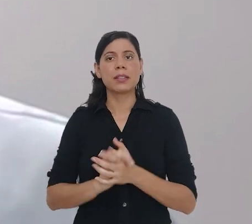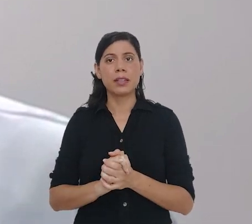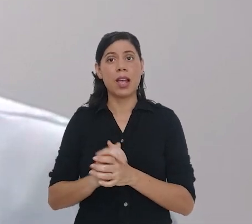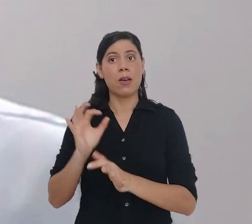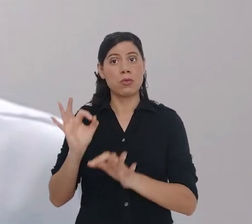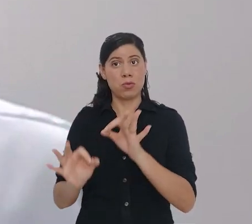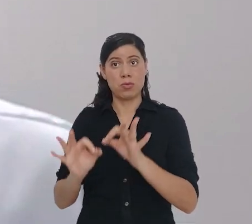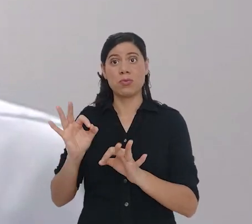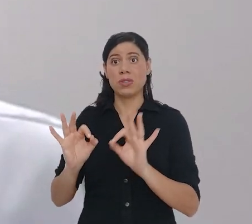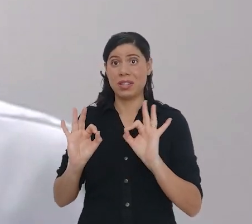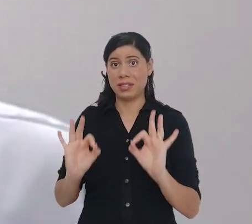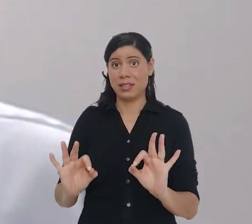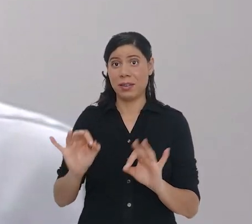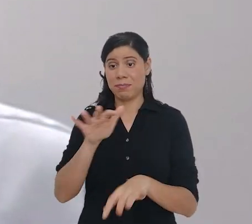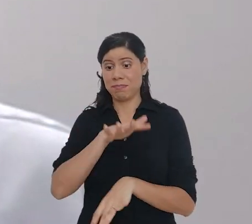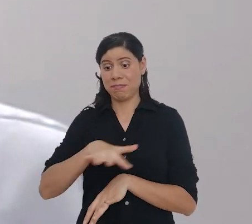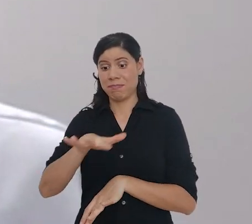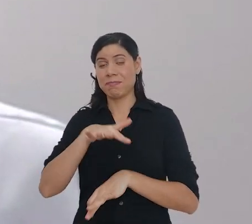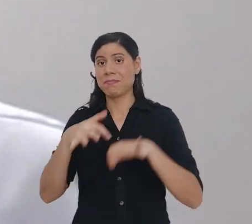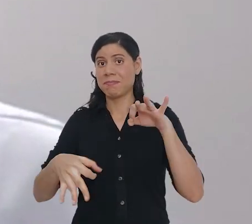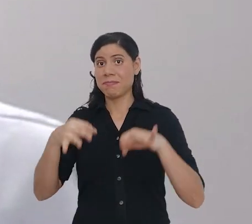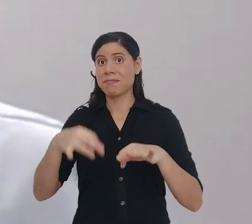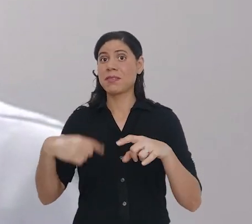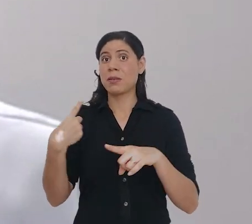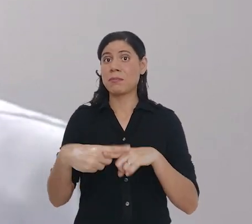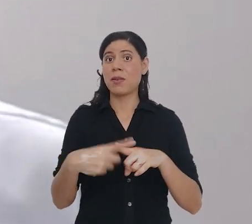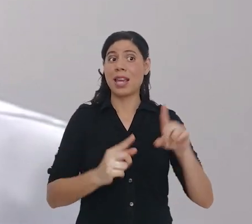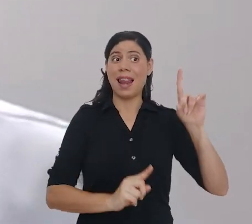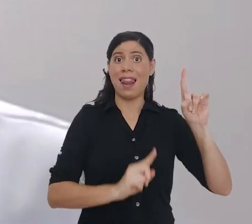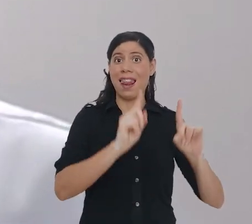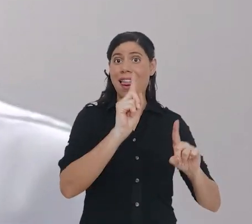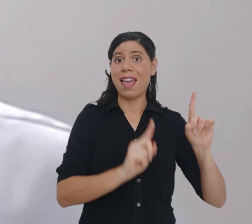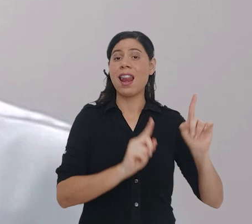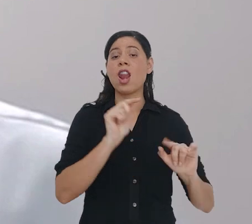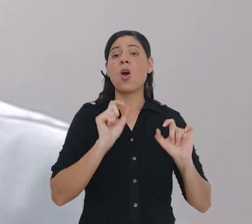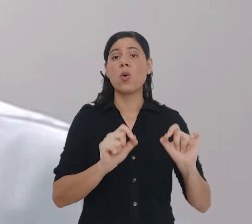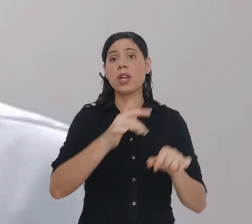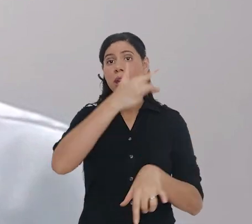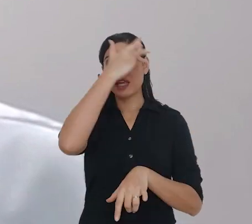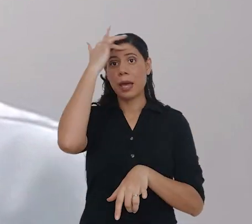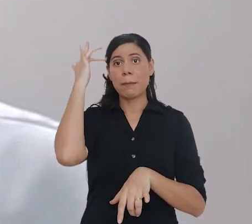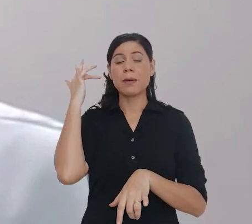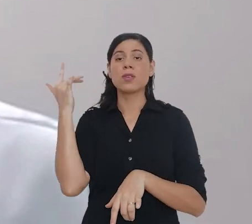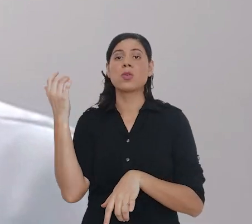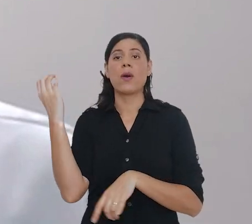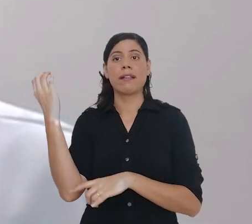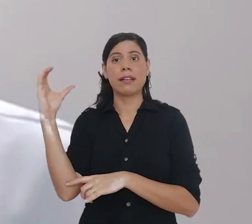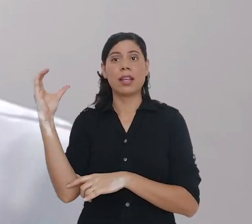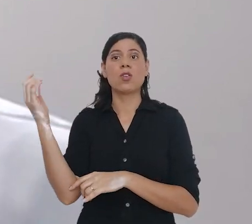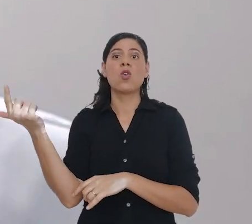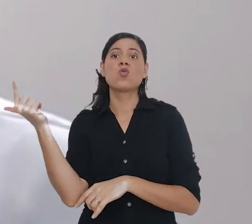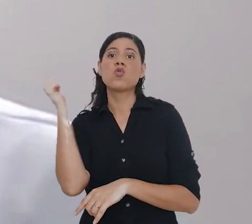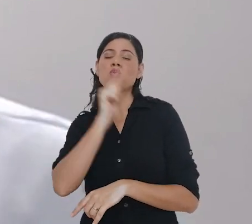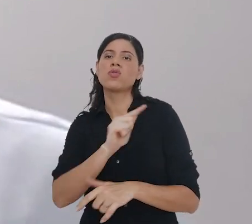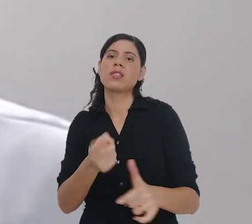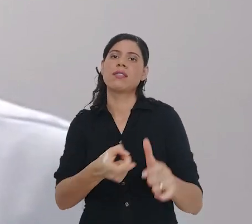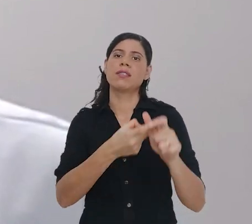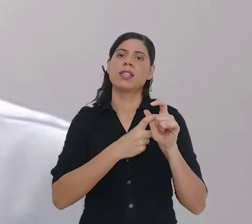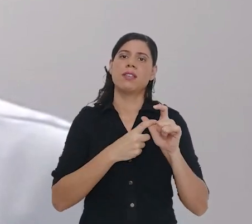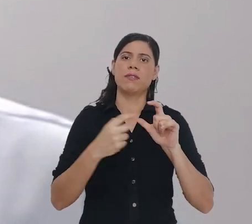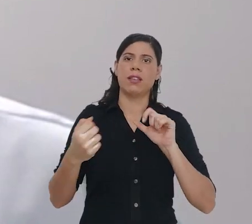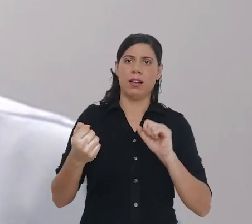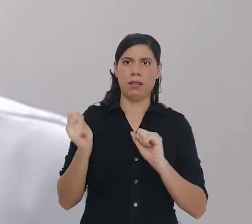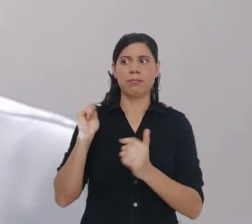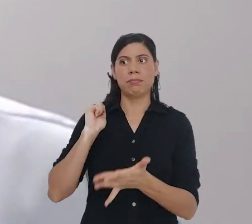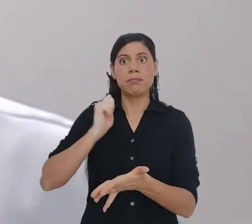o juiz, né? Ou o judiciário, porque o judiciário, o leilão, é para que um credor ele recupere a dívida junto ao seu